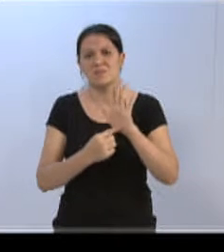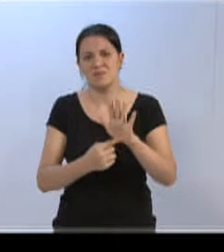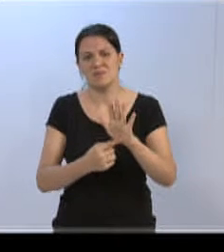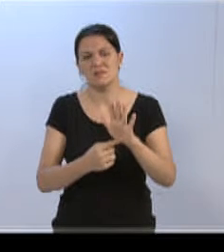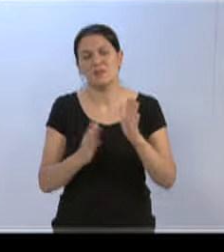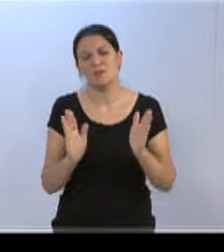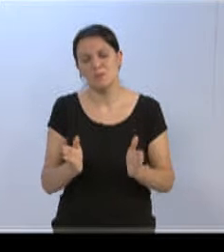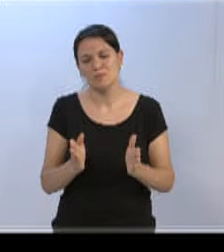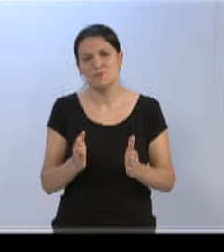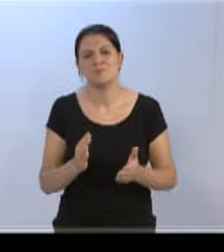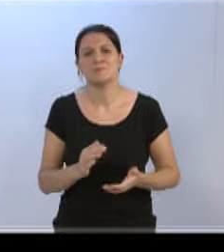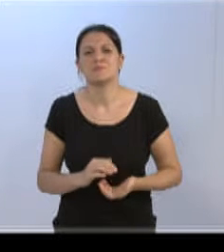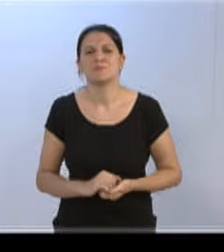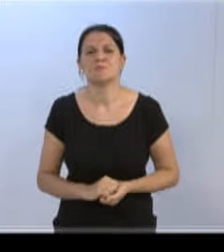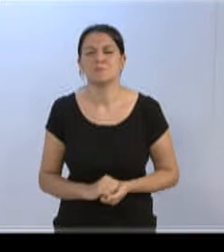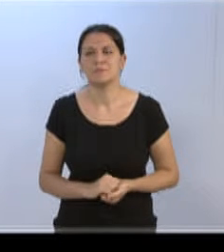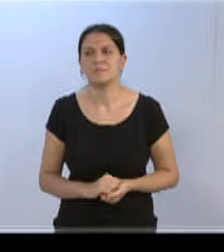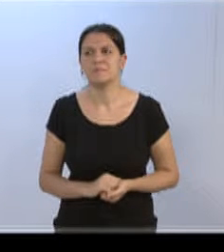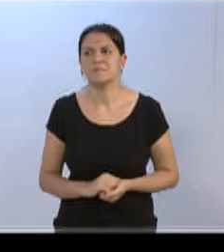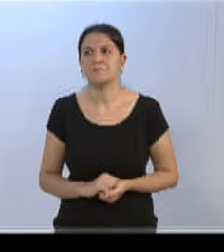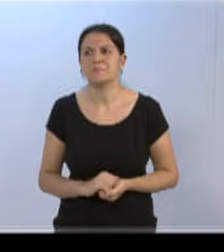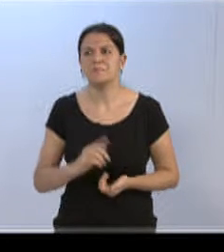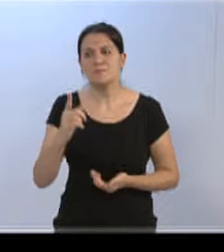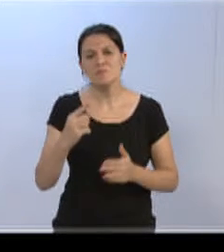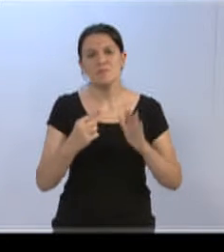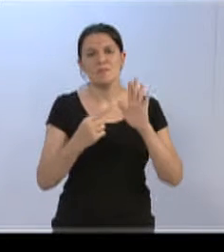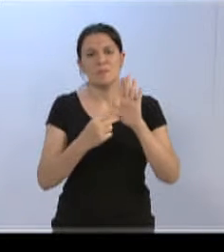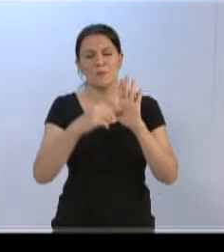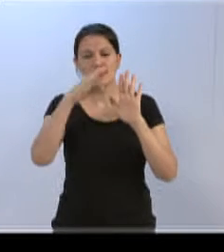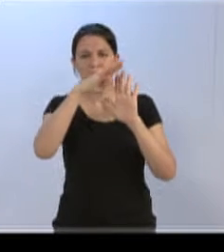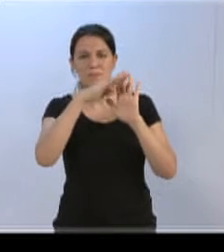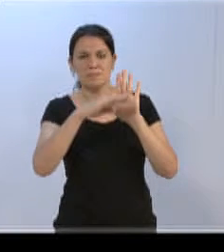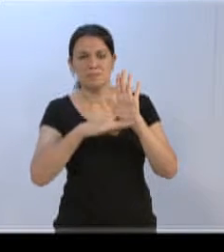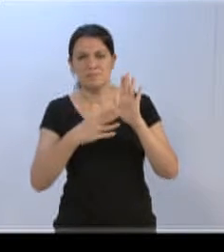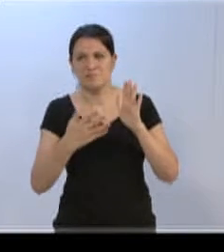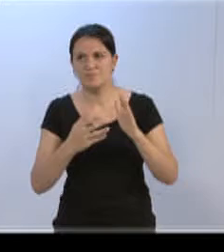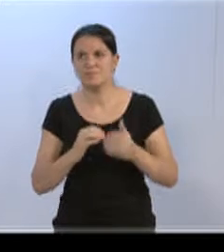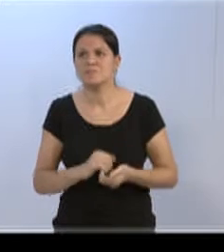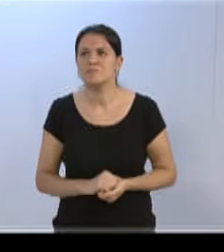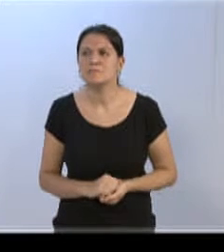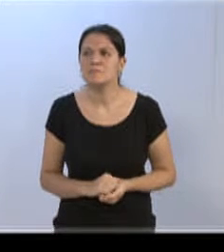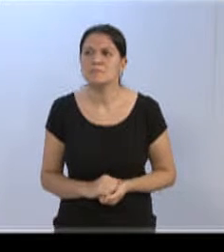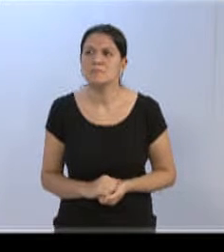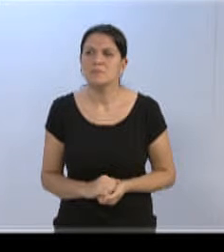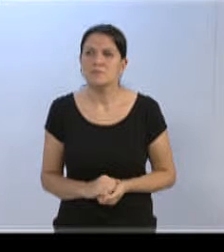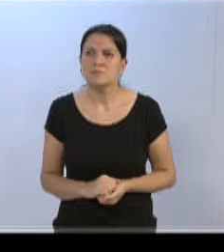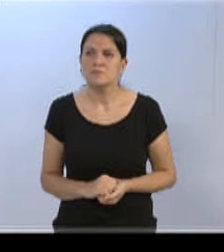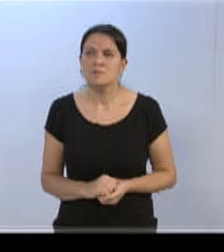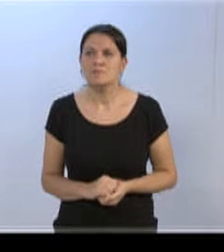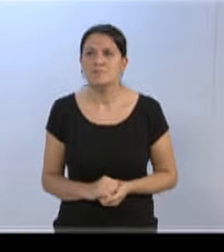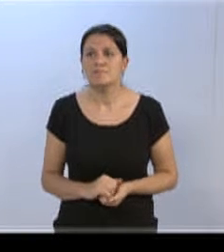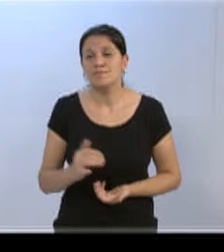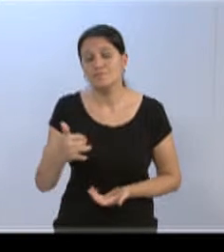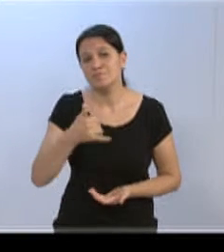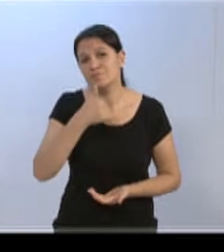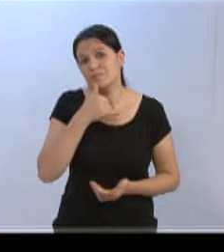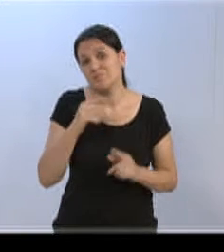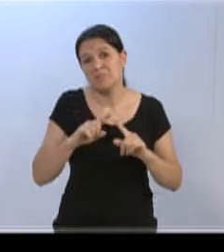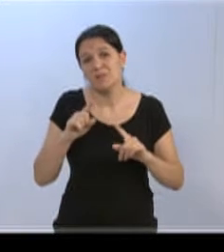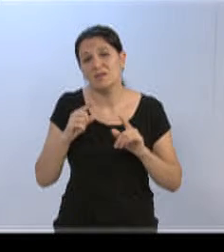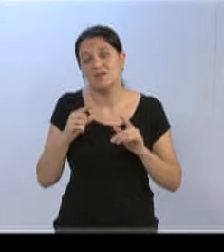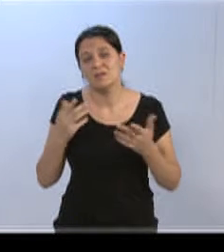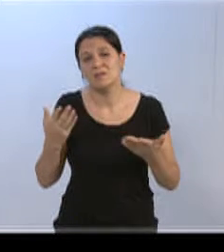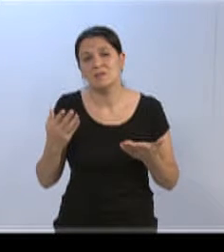a URB vinha apresentando. Os dados aí falam por si só. Pode passar. Infelizmente, aí a